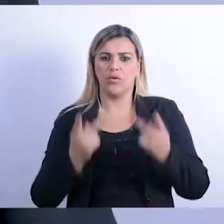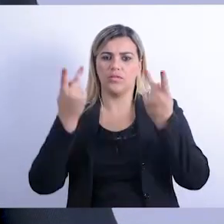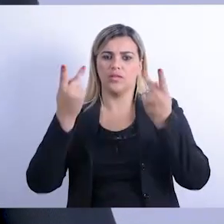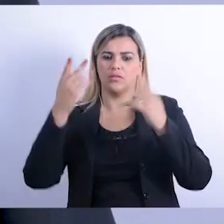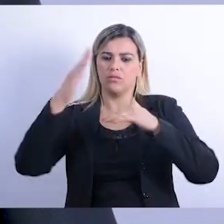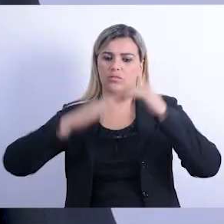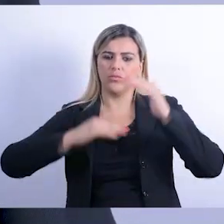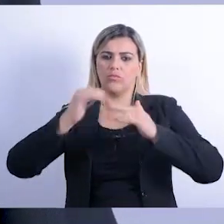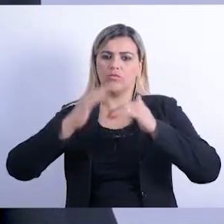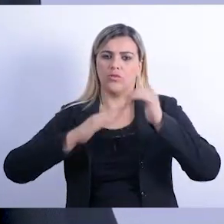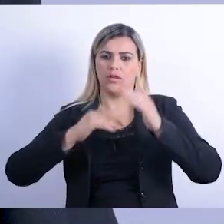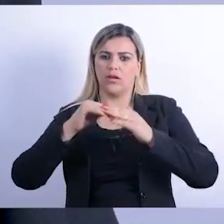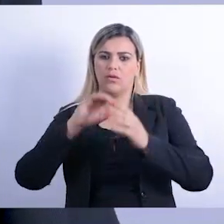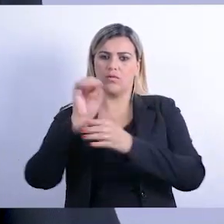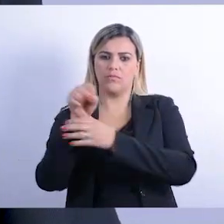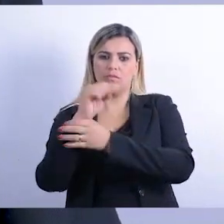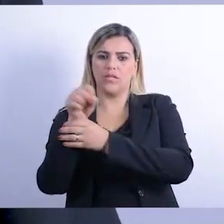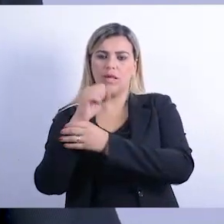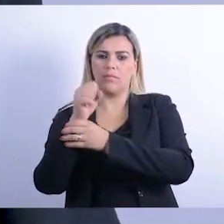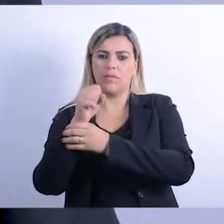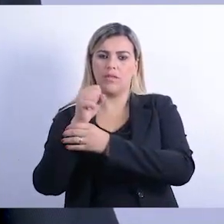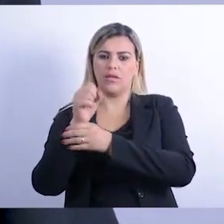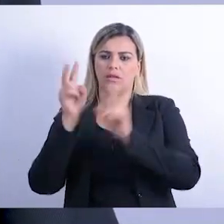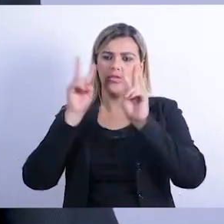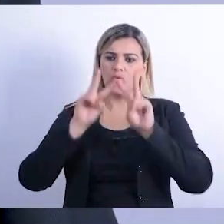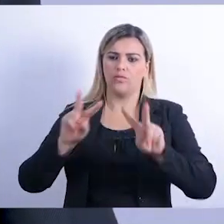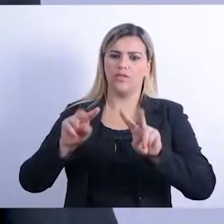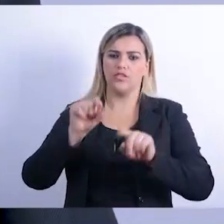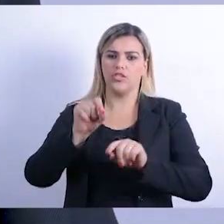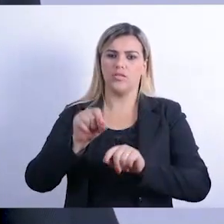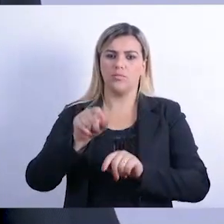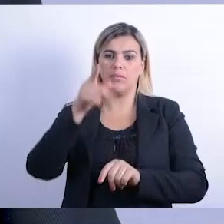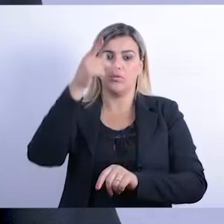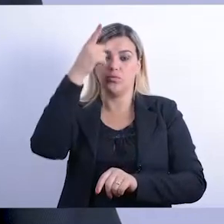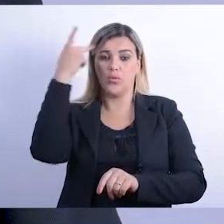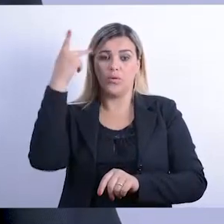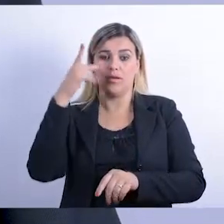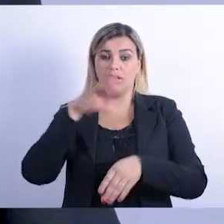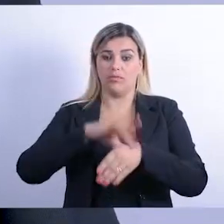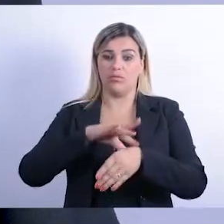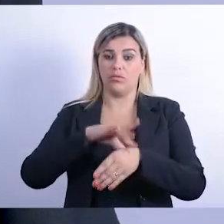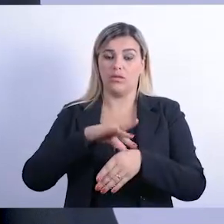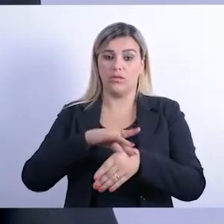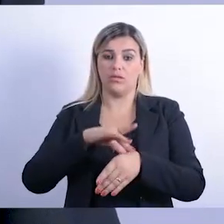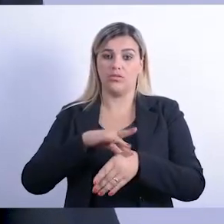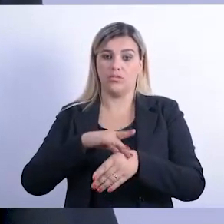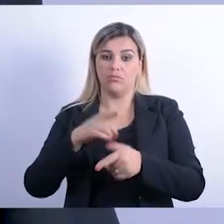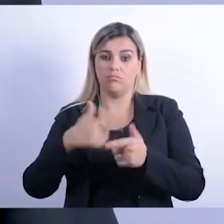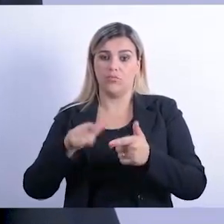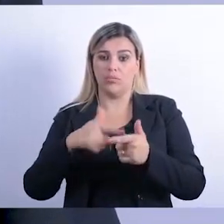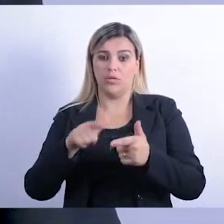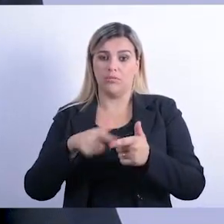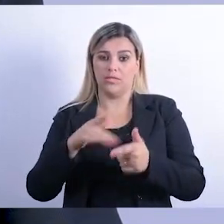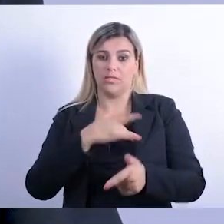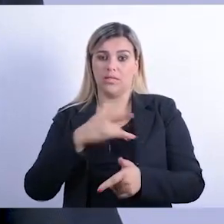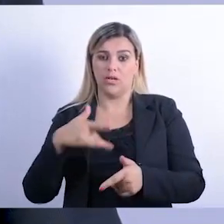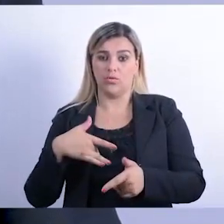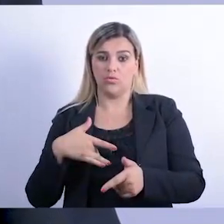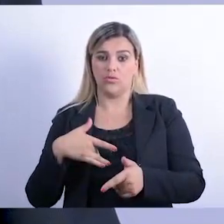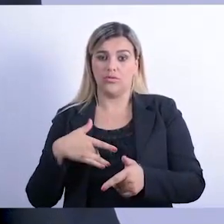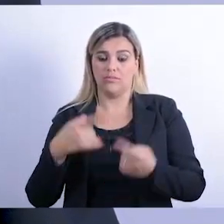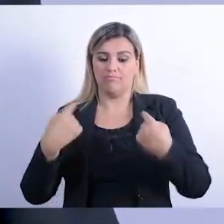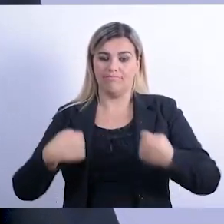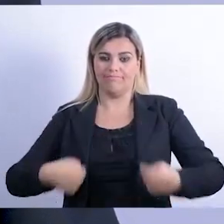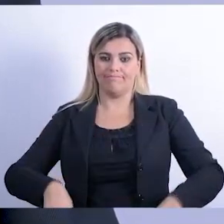do valor da profissão de fisioterapia do ponto de vista de um paciente que sofreu um problema